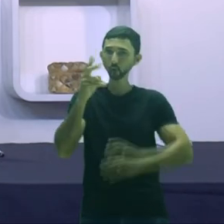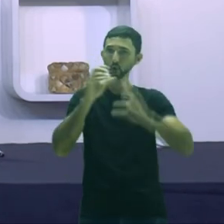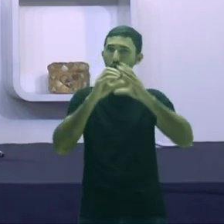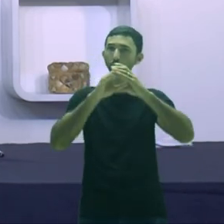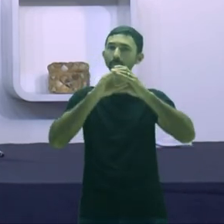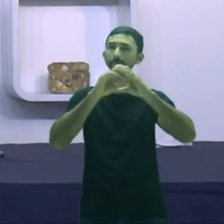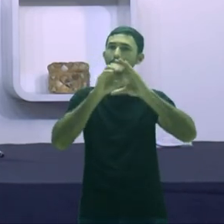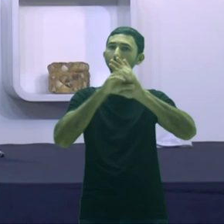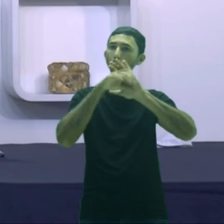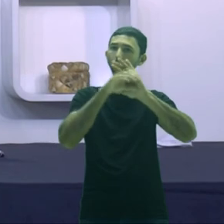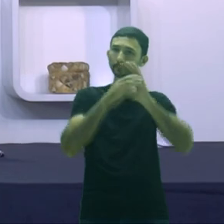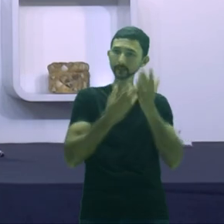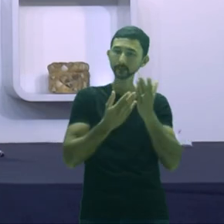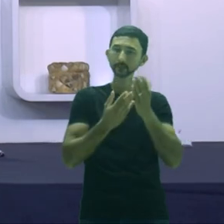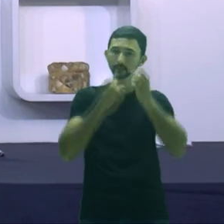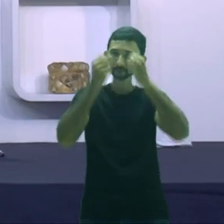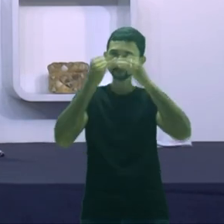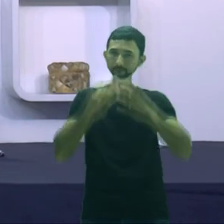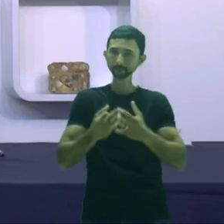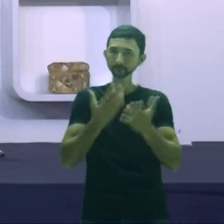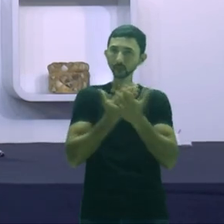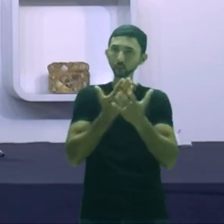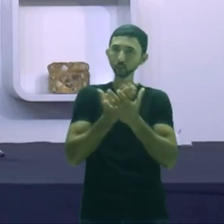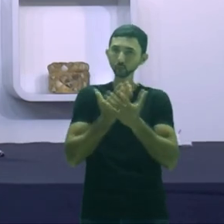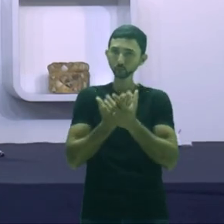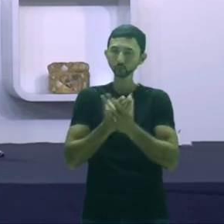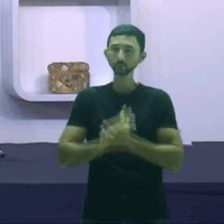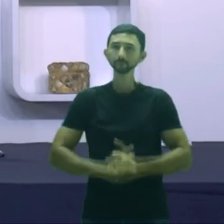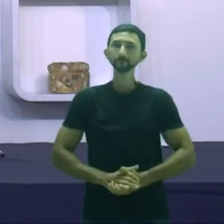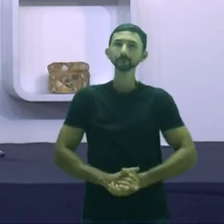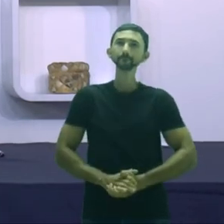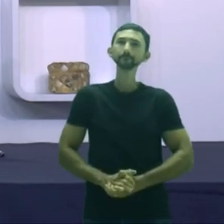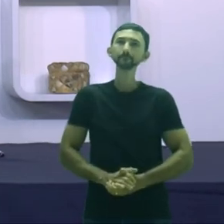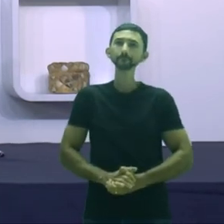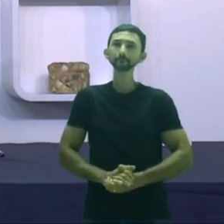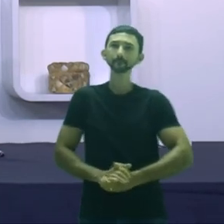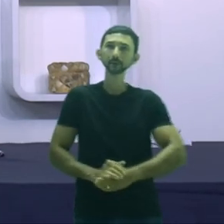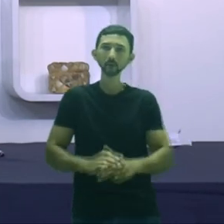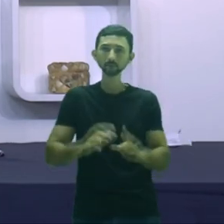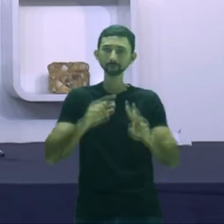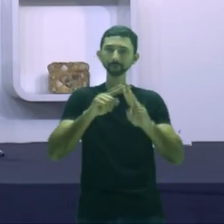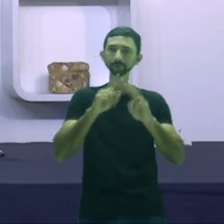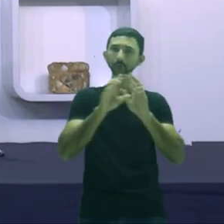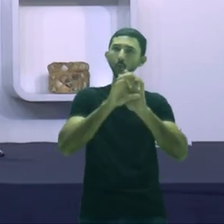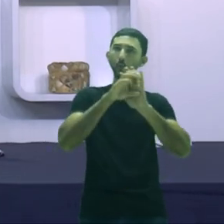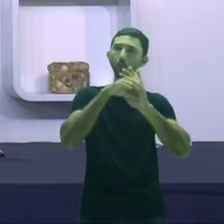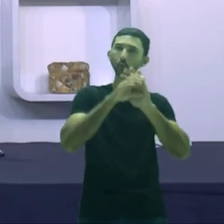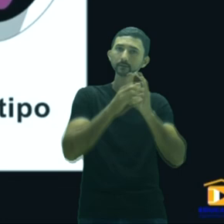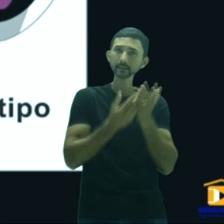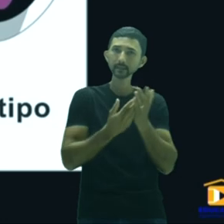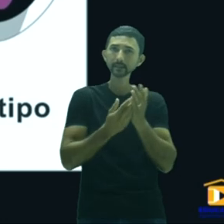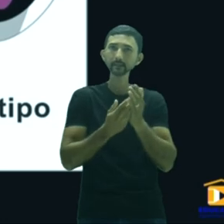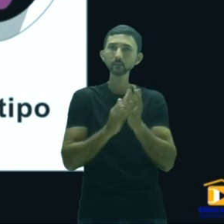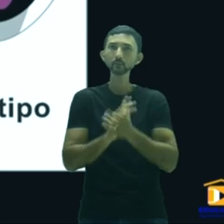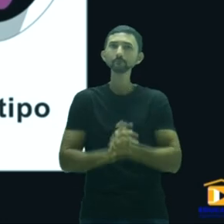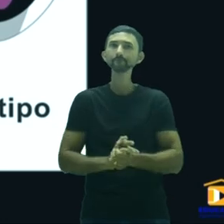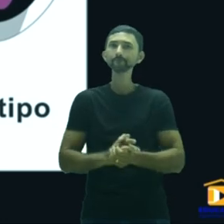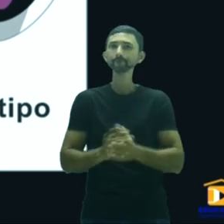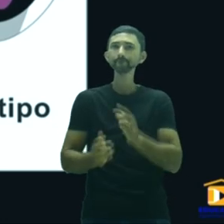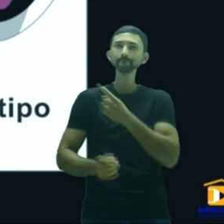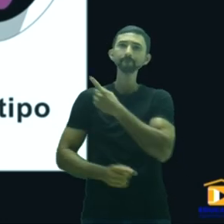com vocês, tá, no estudo de hereditariedade. Um desses conceitos é chamado de